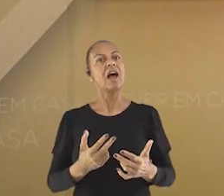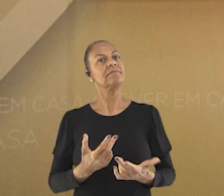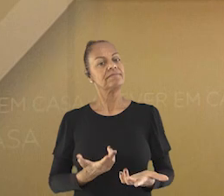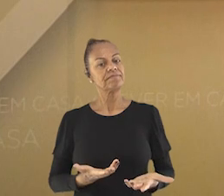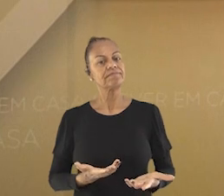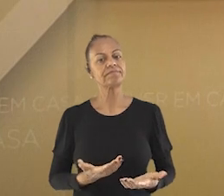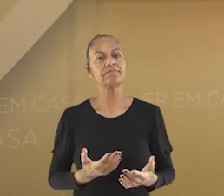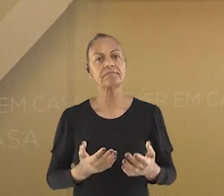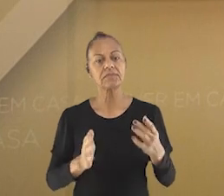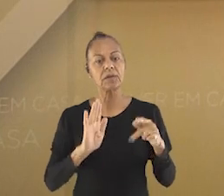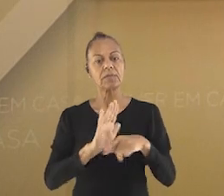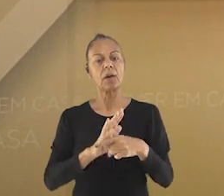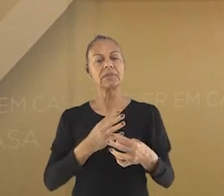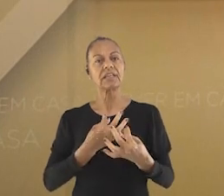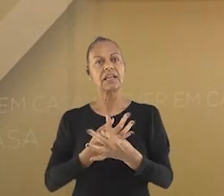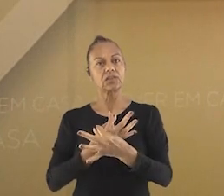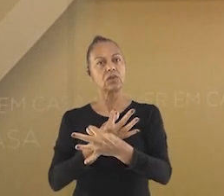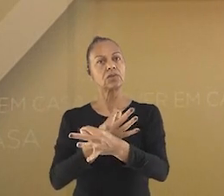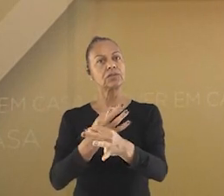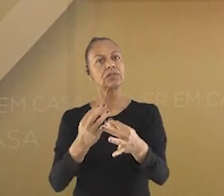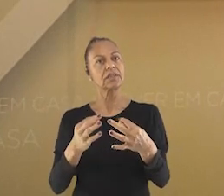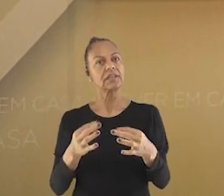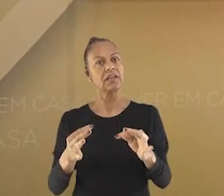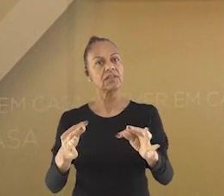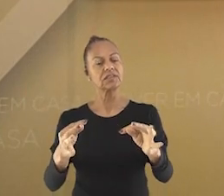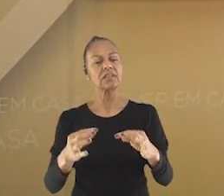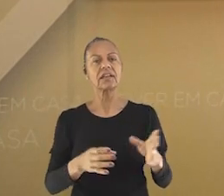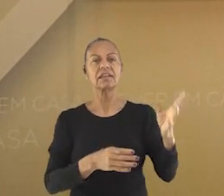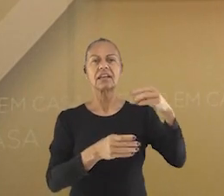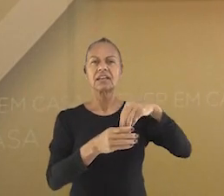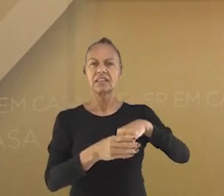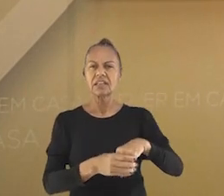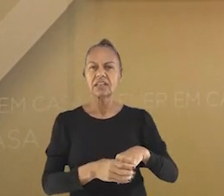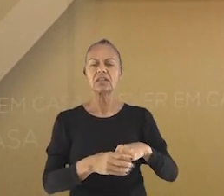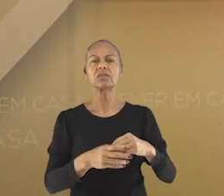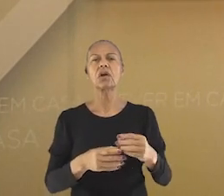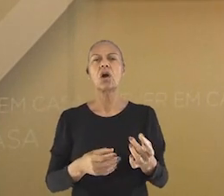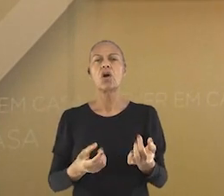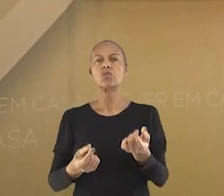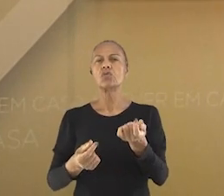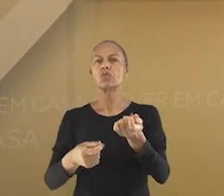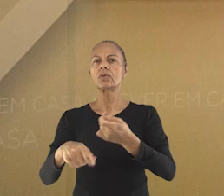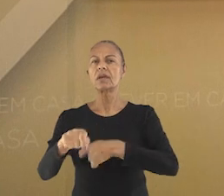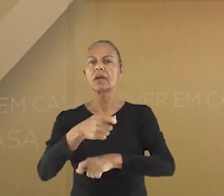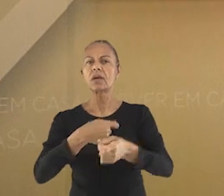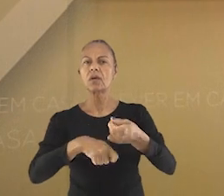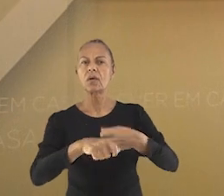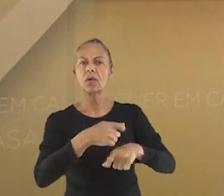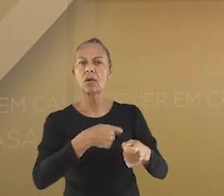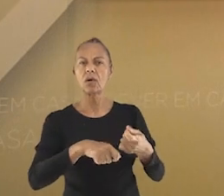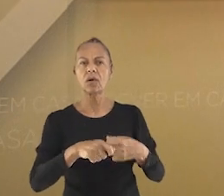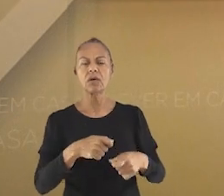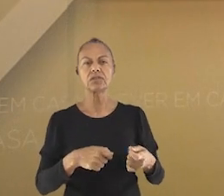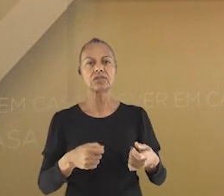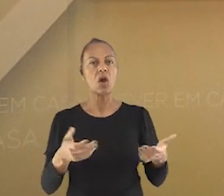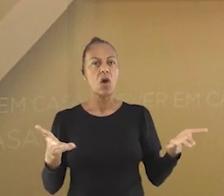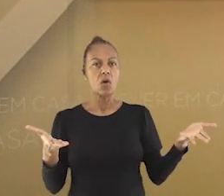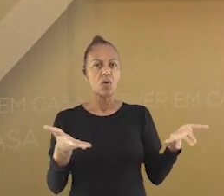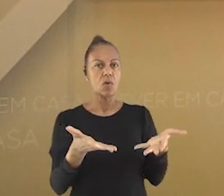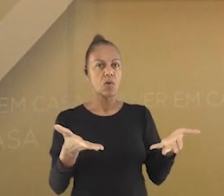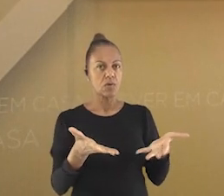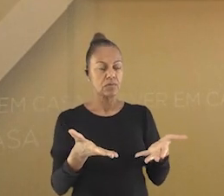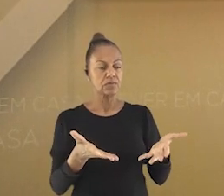artificial. E ela está presente em diversas áreas. No agronegócio, ela representa uma nova era para